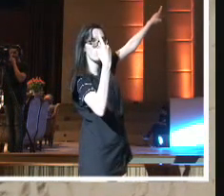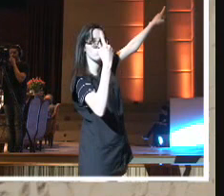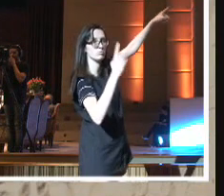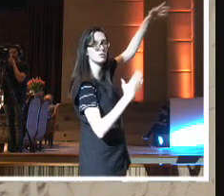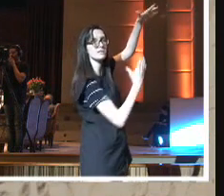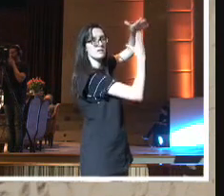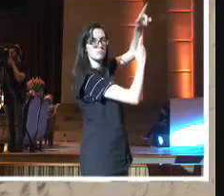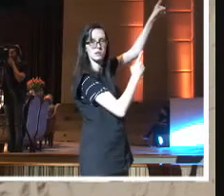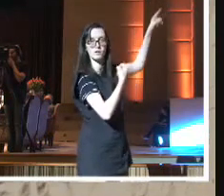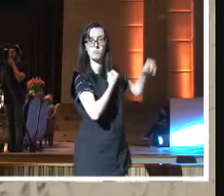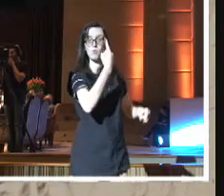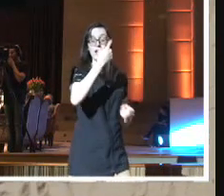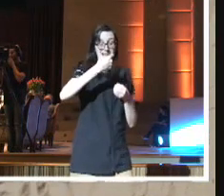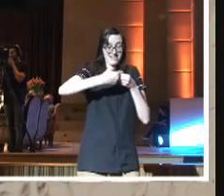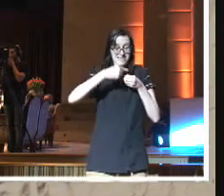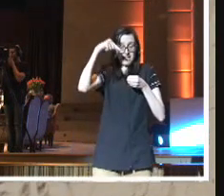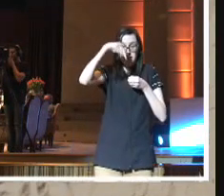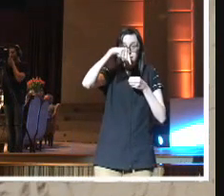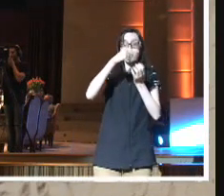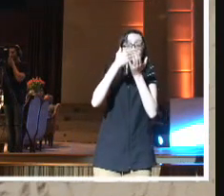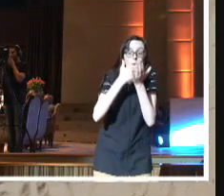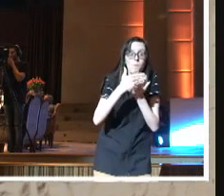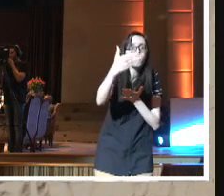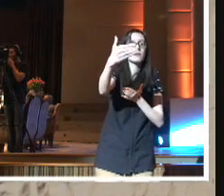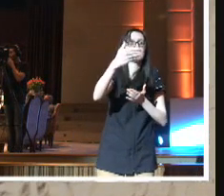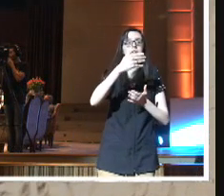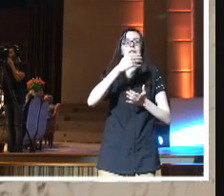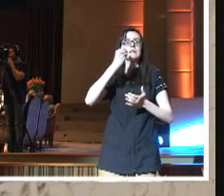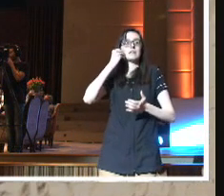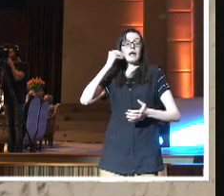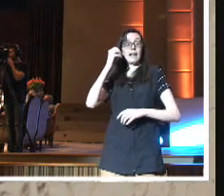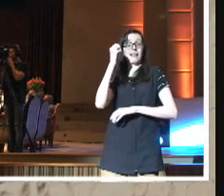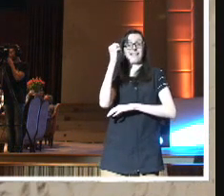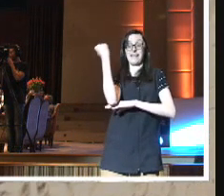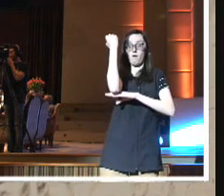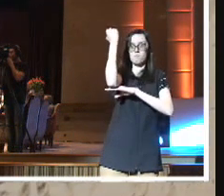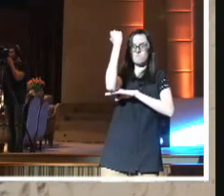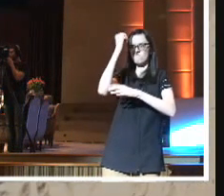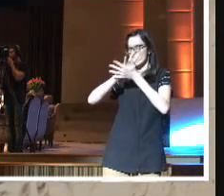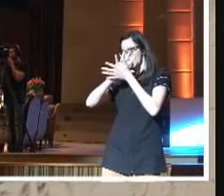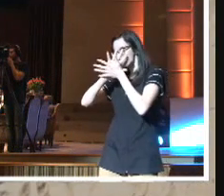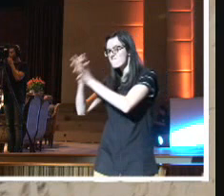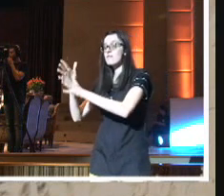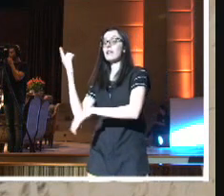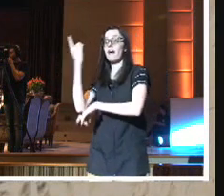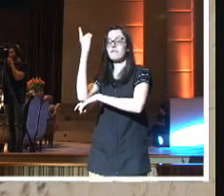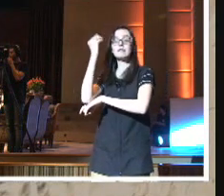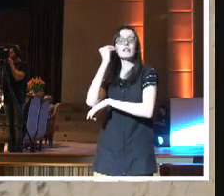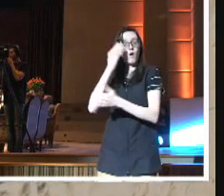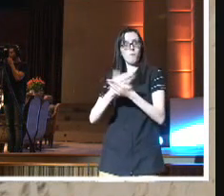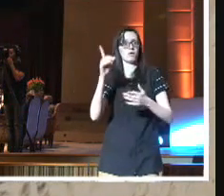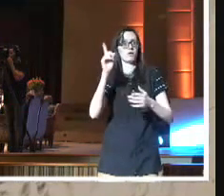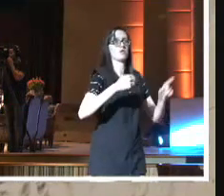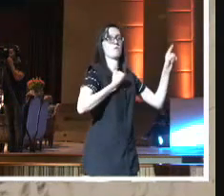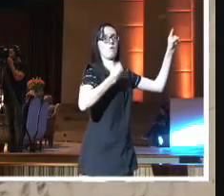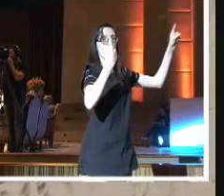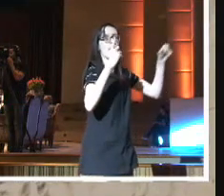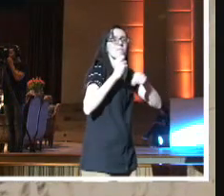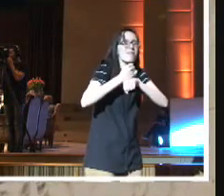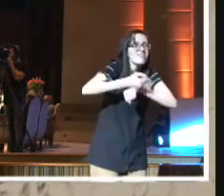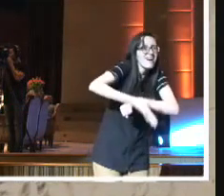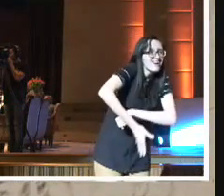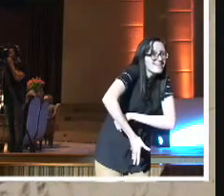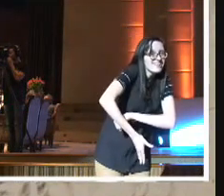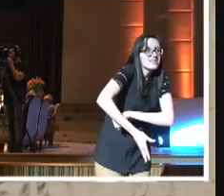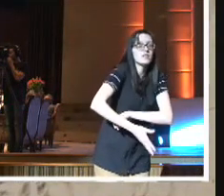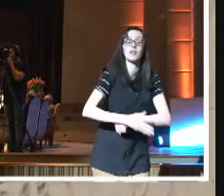Saul, onde começou a perseguição de Saul com Davi. Começa no meio da noite, quando ele manda os